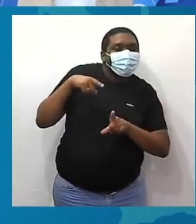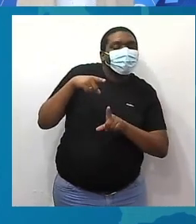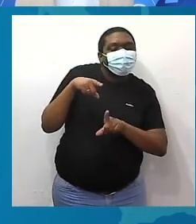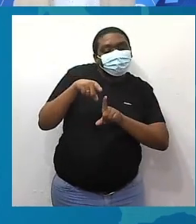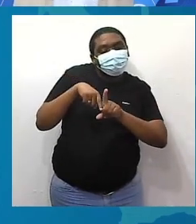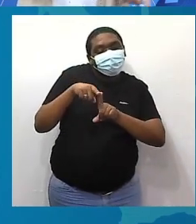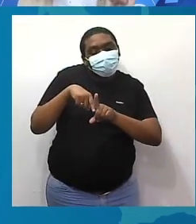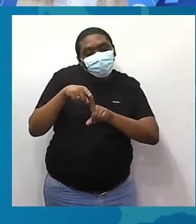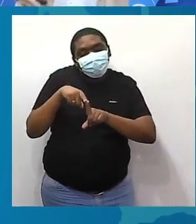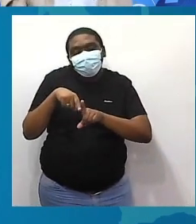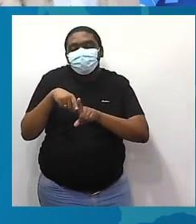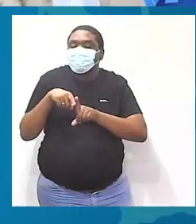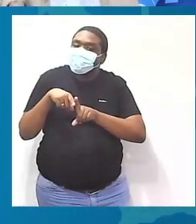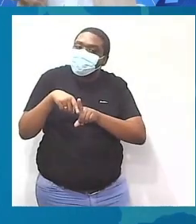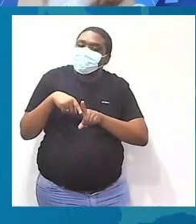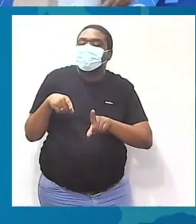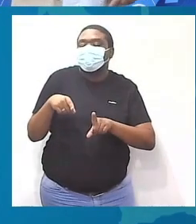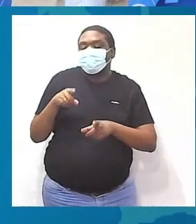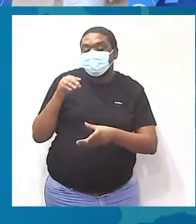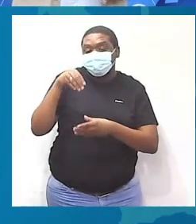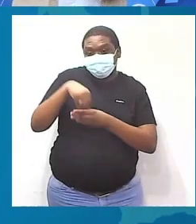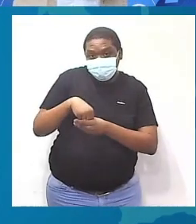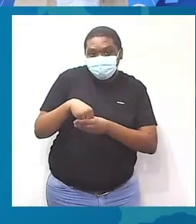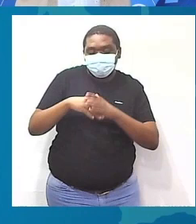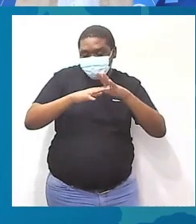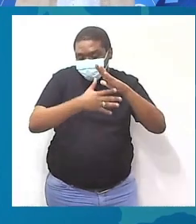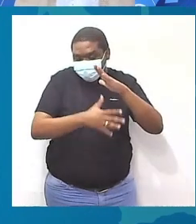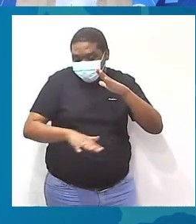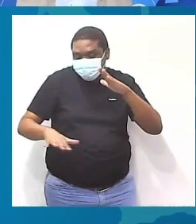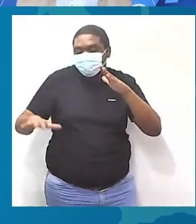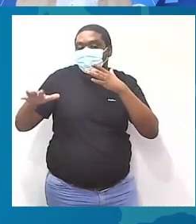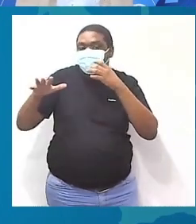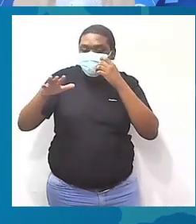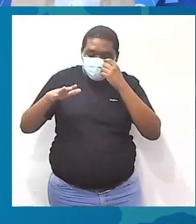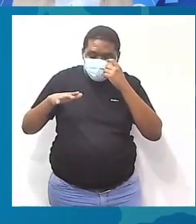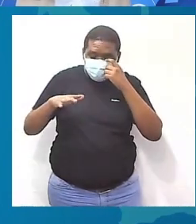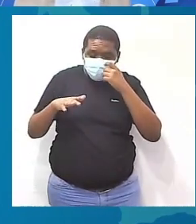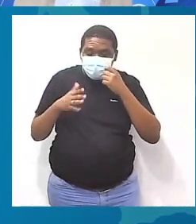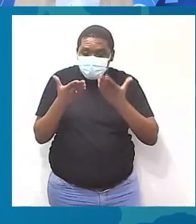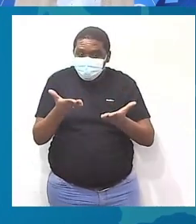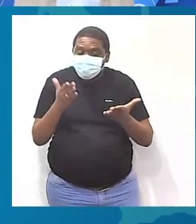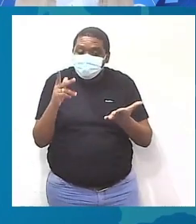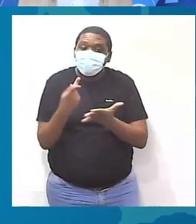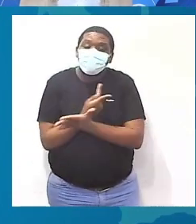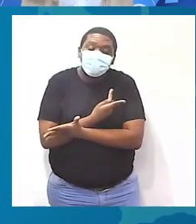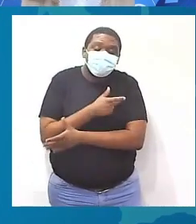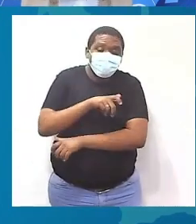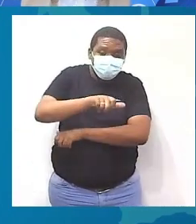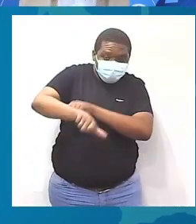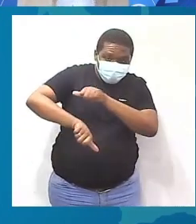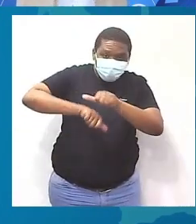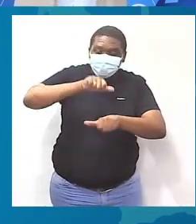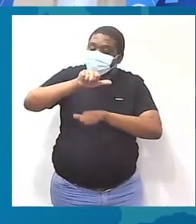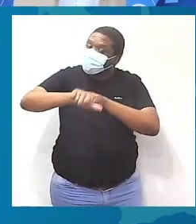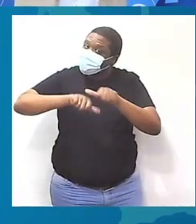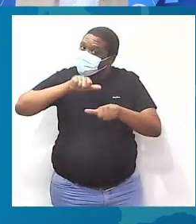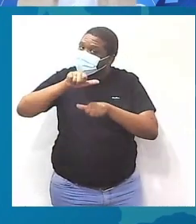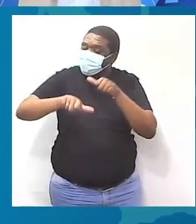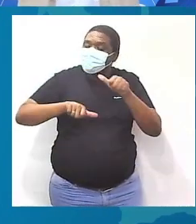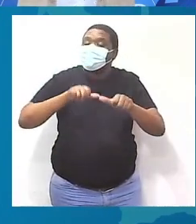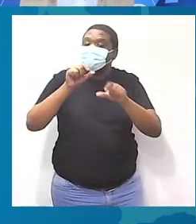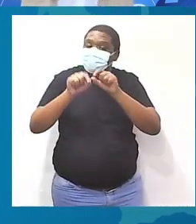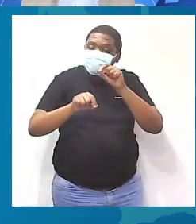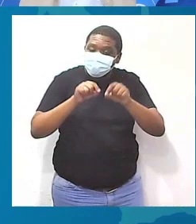mesmo da pressão do interior da litosfera, isso daí, quando ocorre essa transformação, vai ter ali